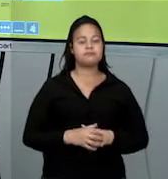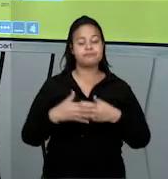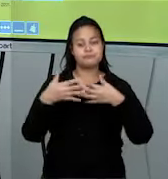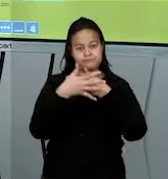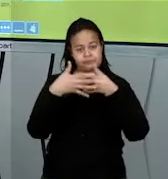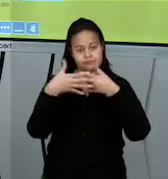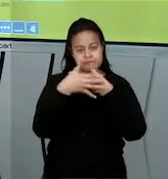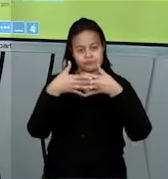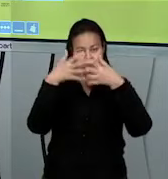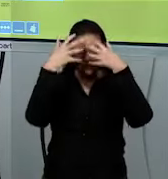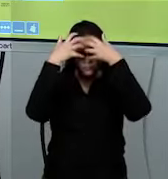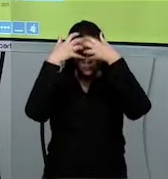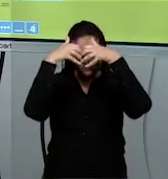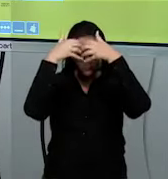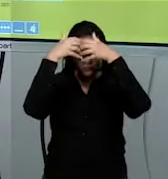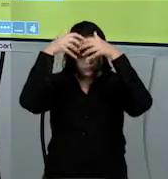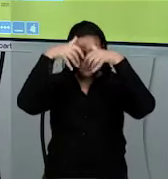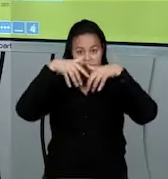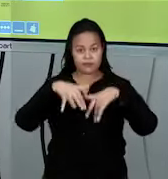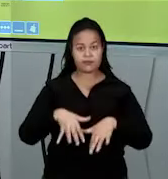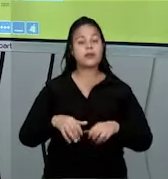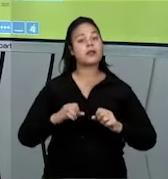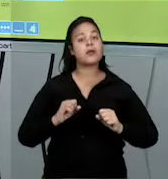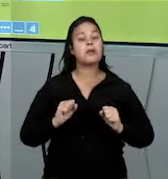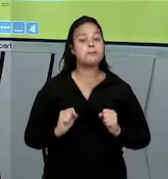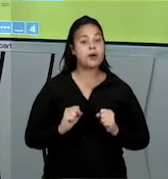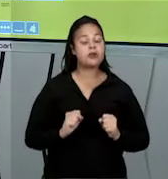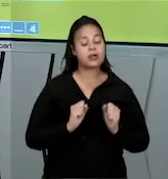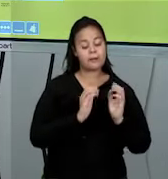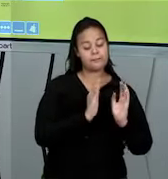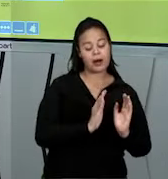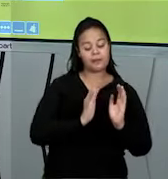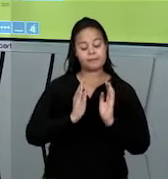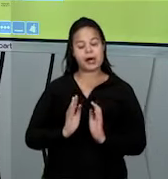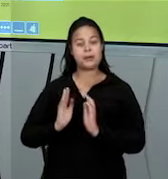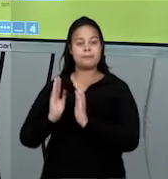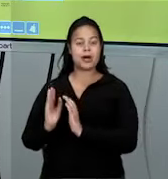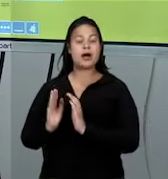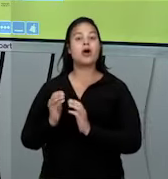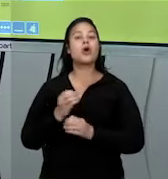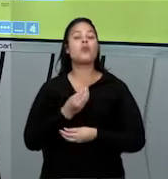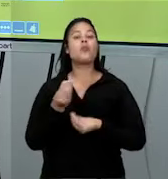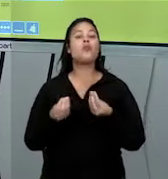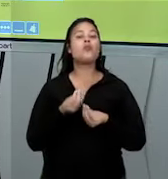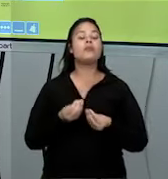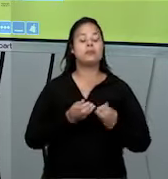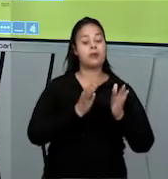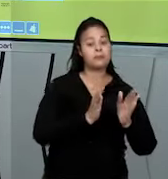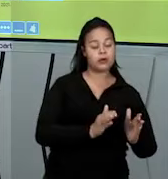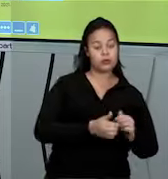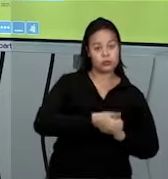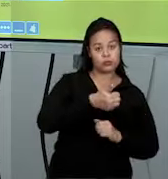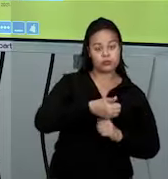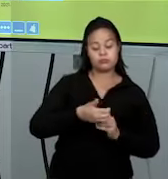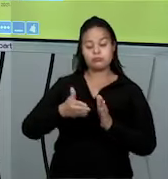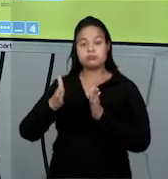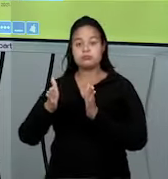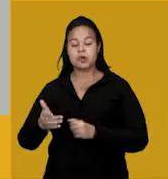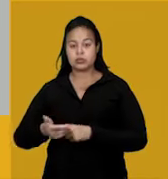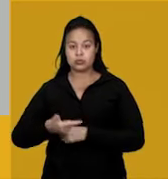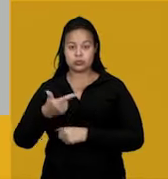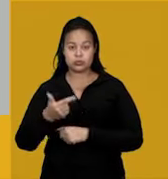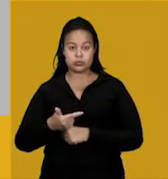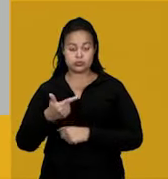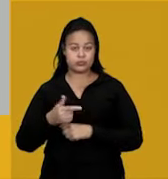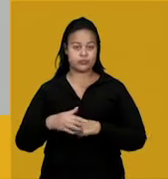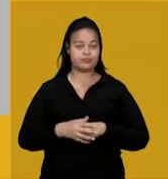Tecido nervoso. Então, o tecido nervoso a gente pode subdividir em duas partes.